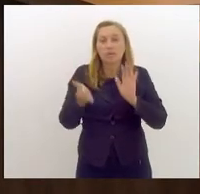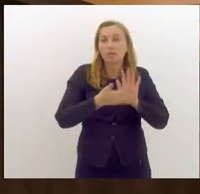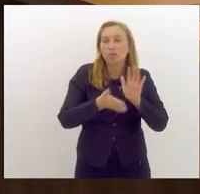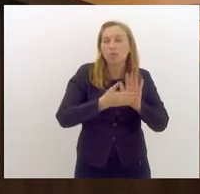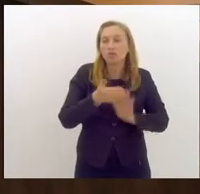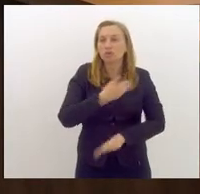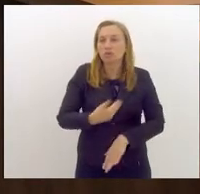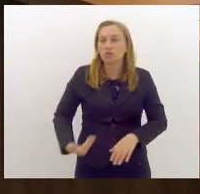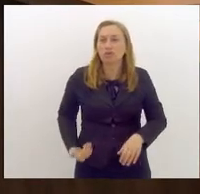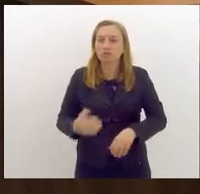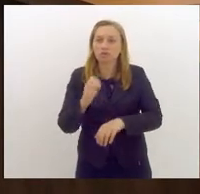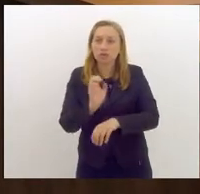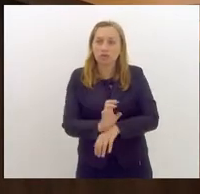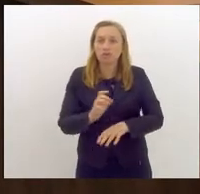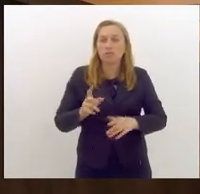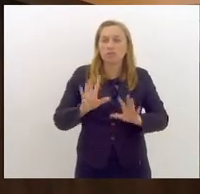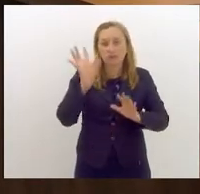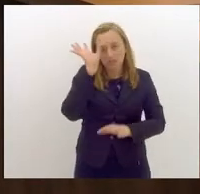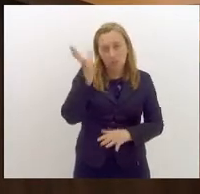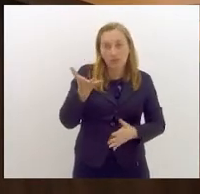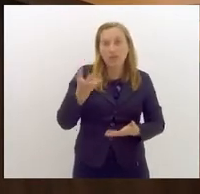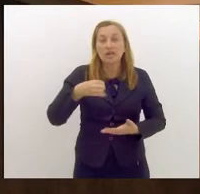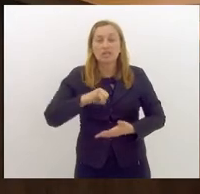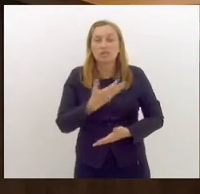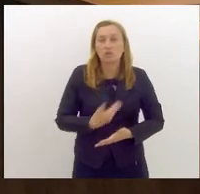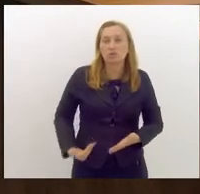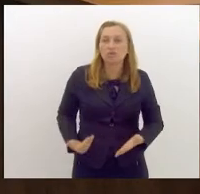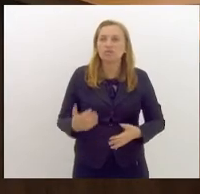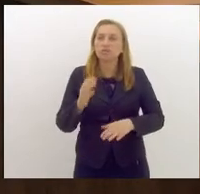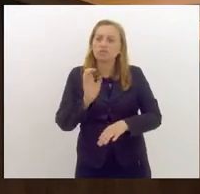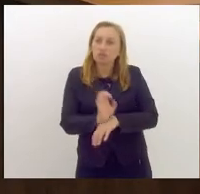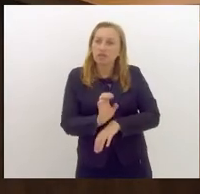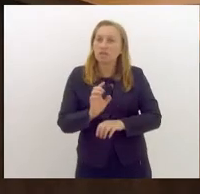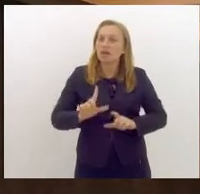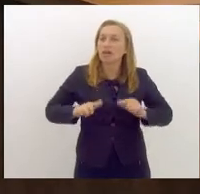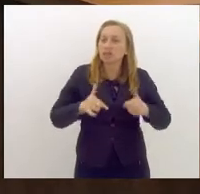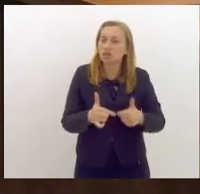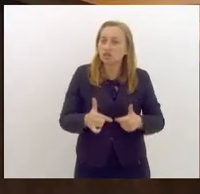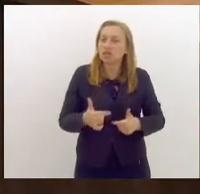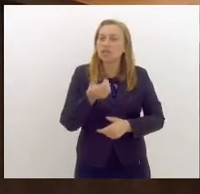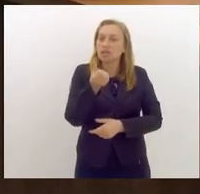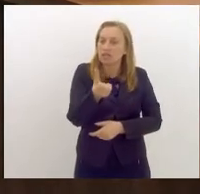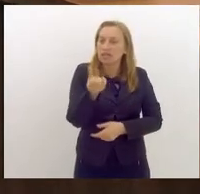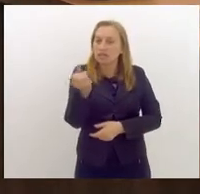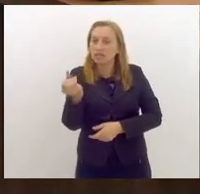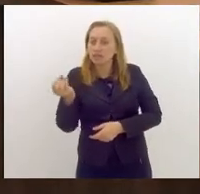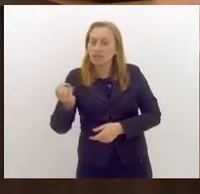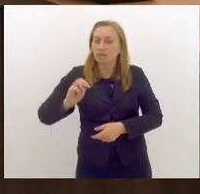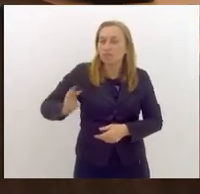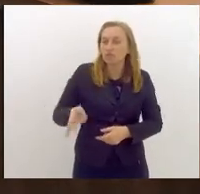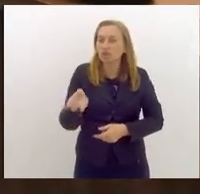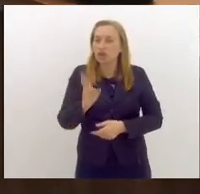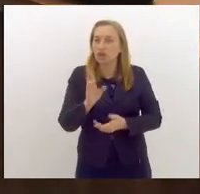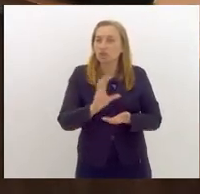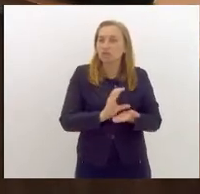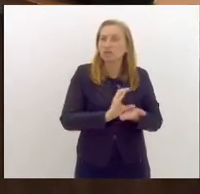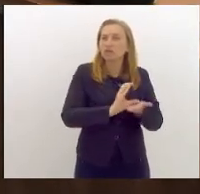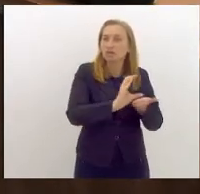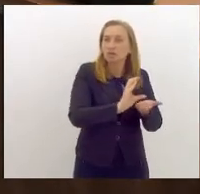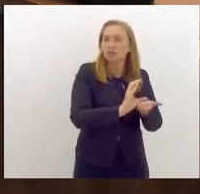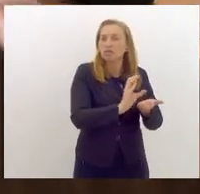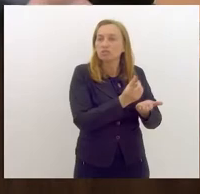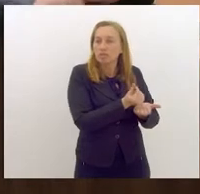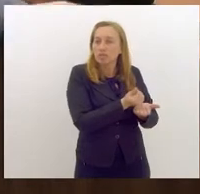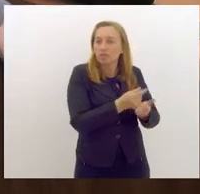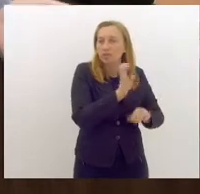do Governo do Estado para lidar com essa situação se o governo do estado vai se propor a pegar 160 milhões de reais do orçamento do estado e